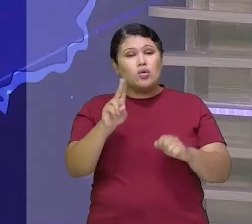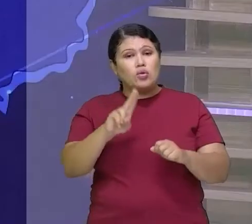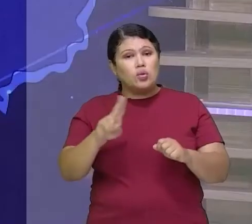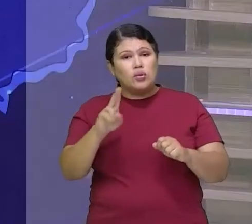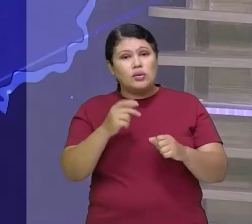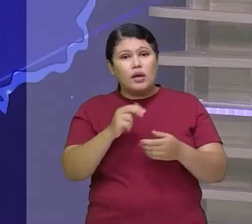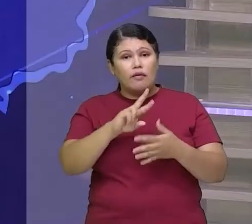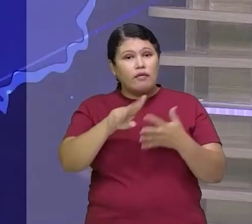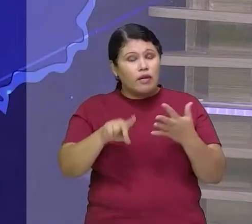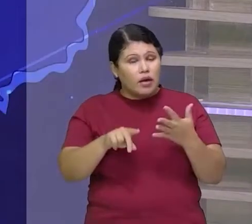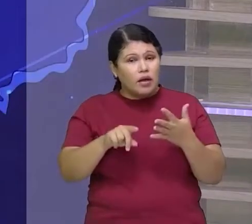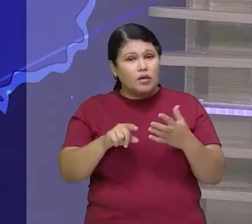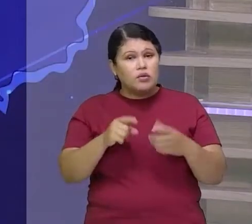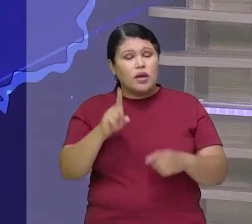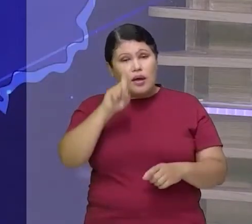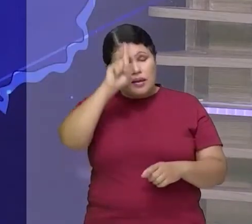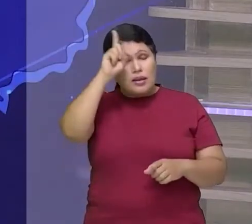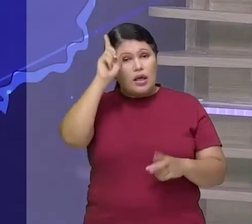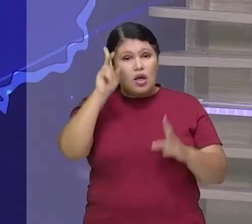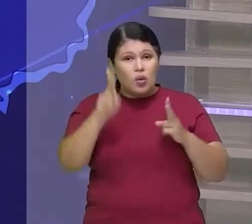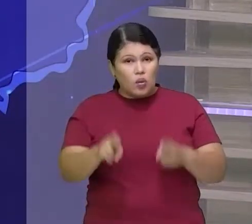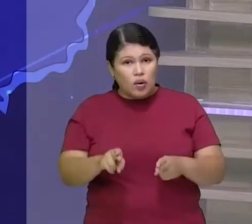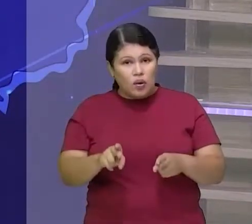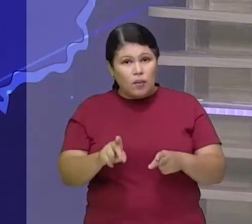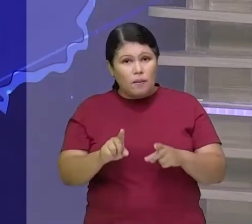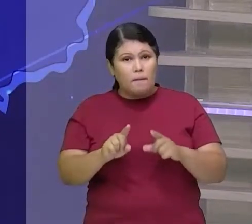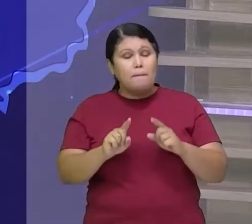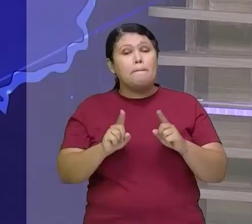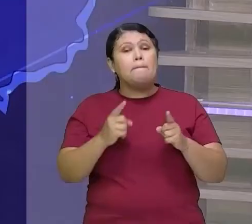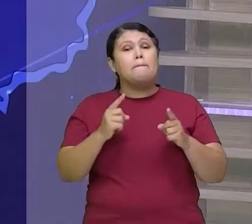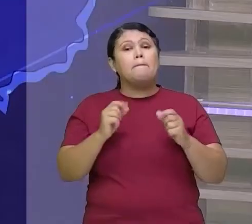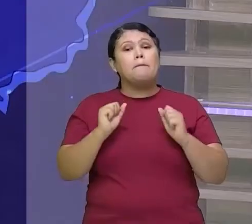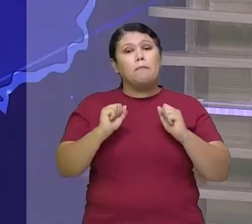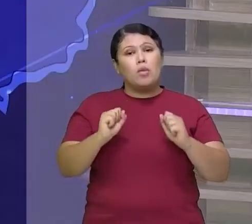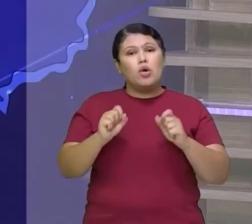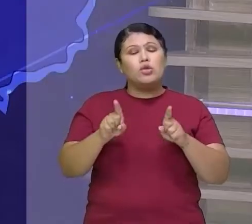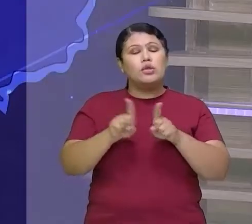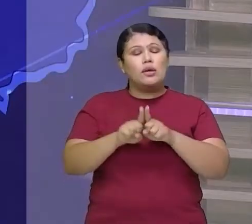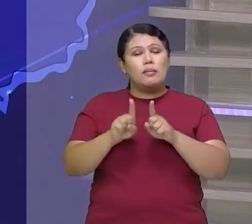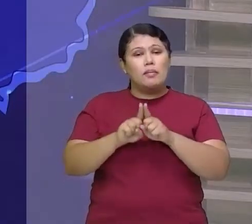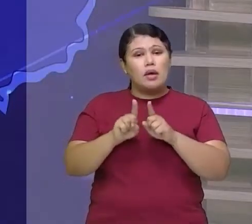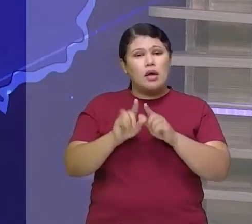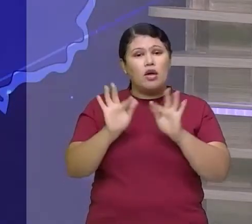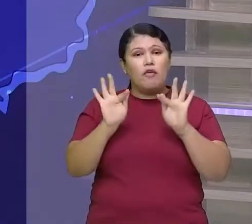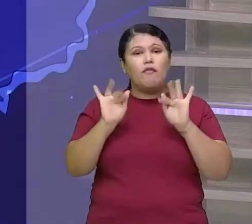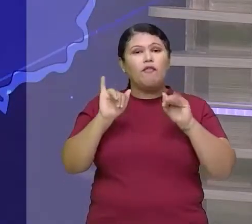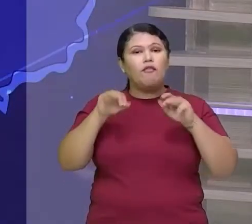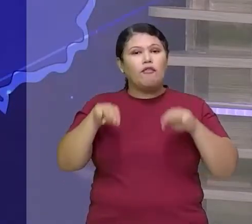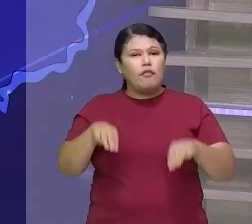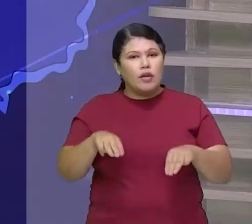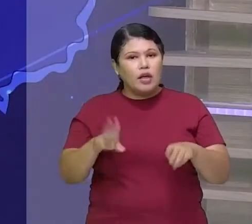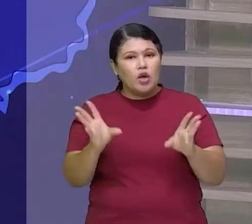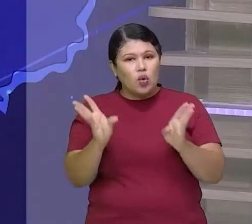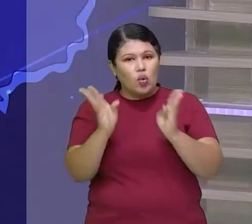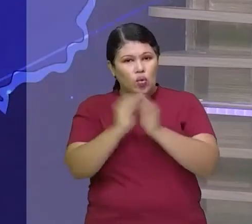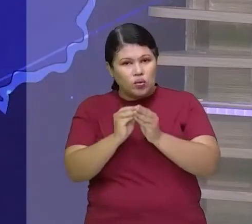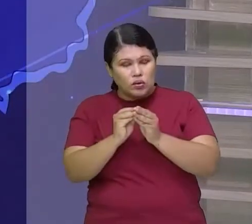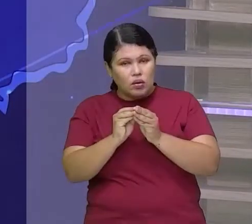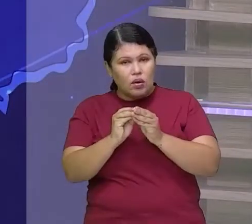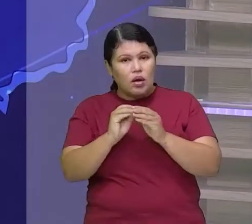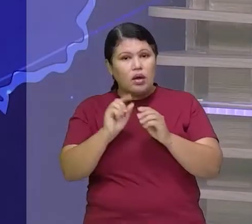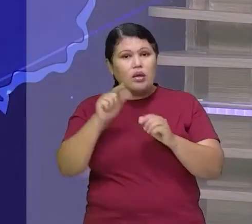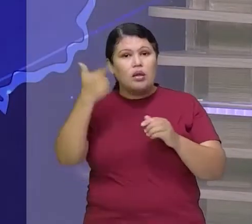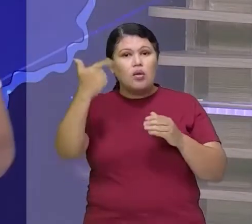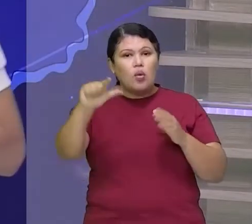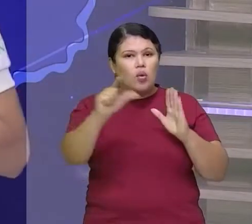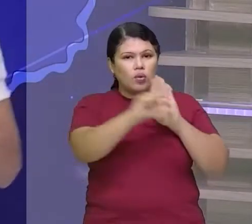ele segue a ideia. E ele pode também finalizar, concluir a ideia. Logo, eu passo para um outro